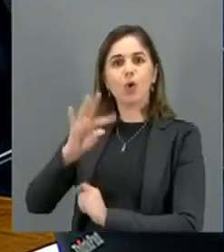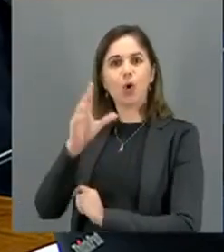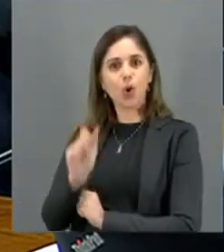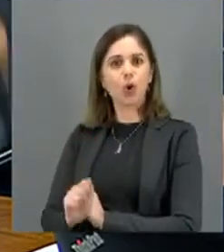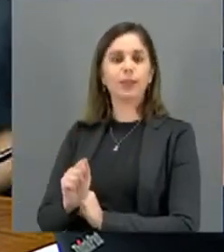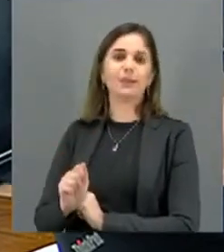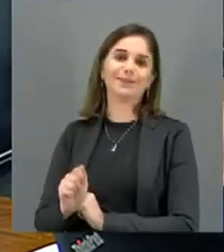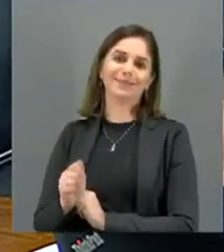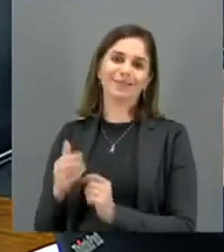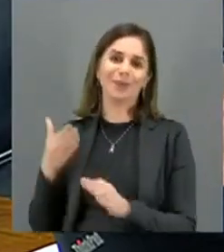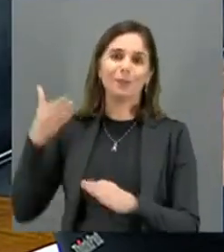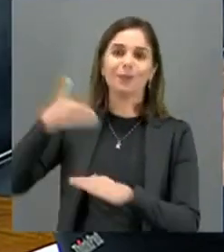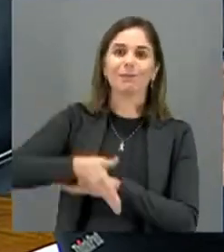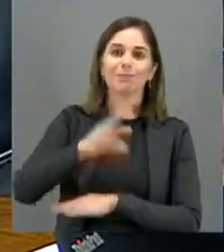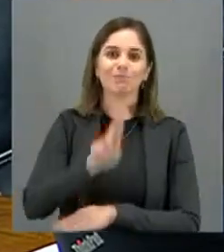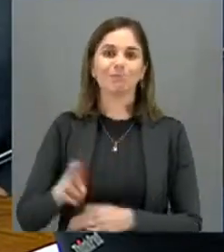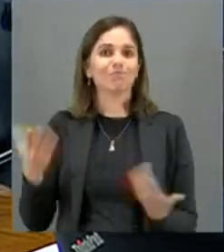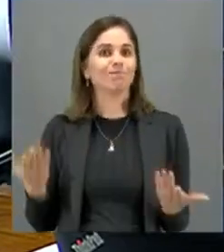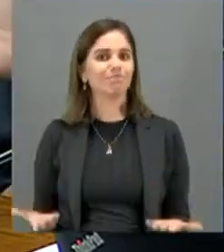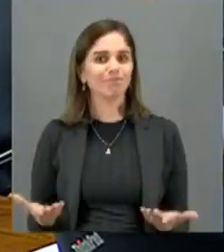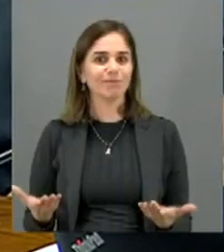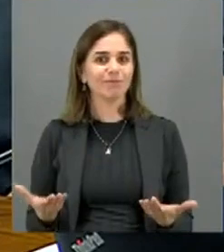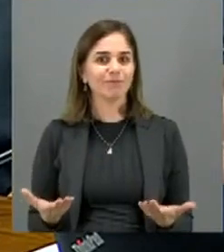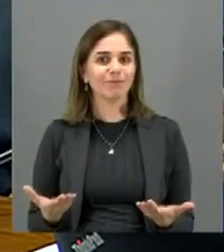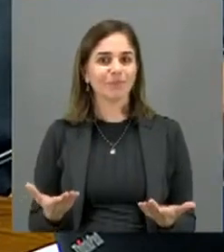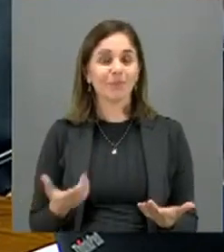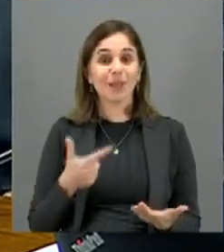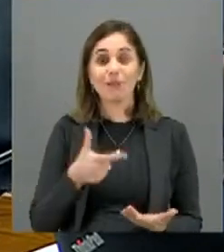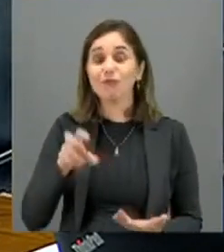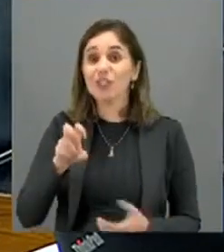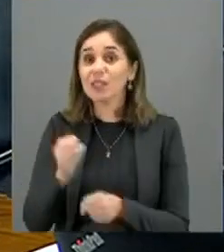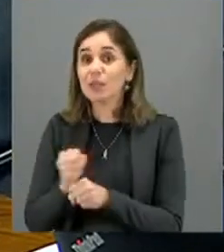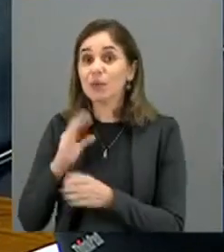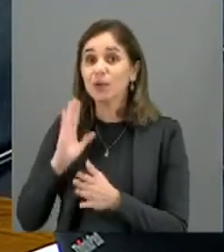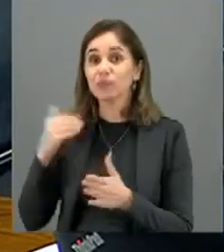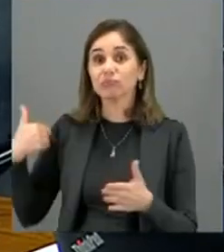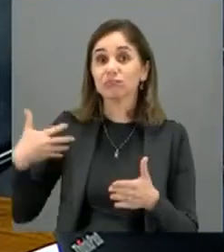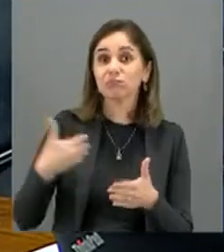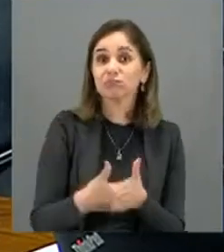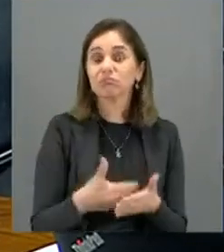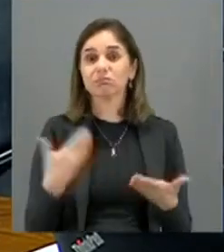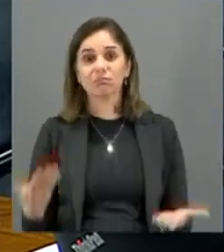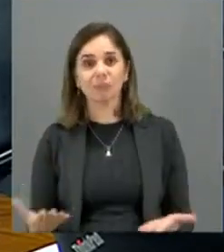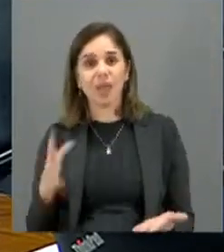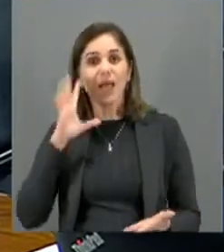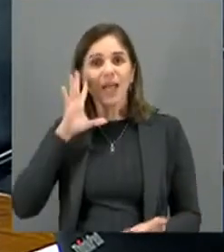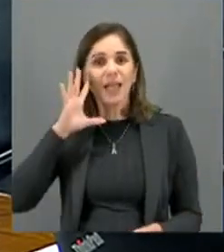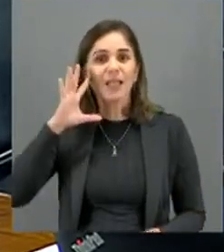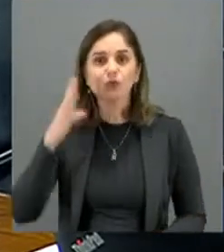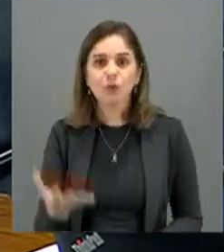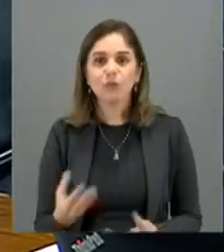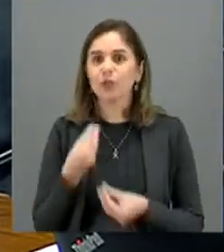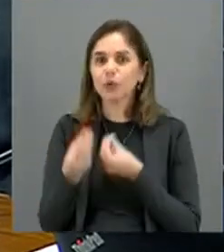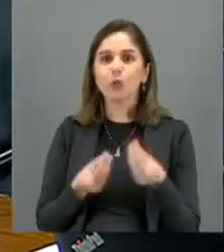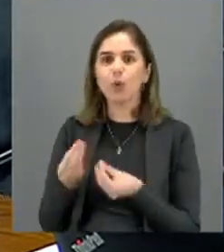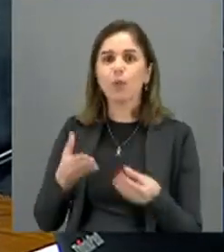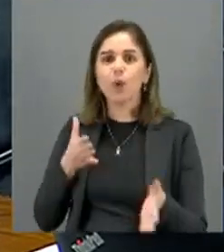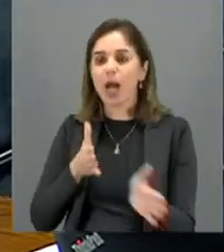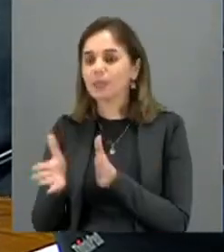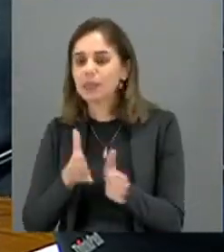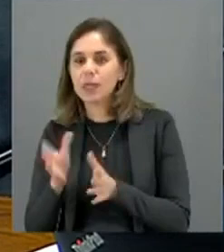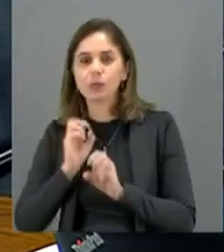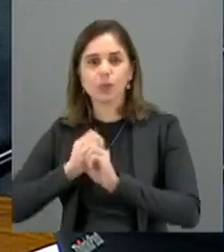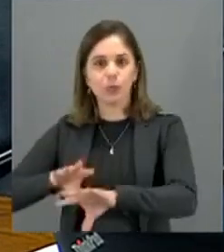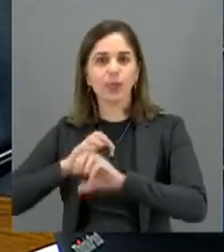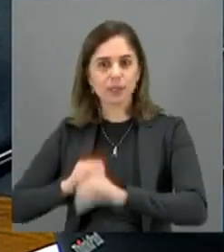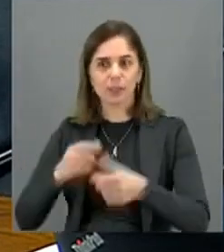para 30%. 25 anos. Então, ao invés de estarmos resolvendo a questão do acesso à educação e da melhoria